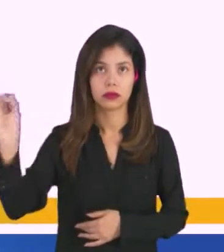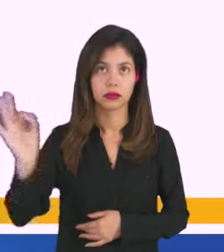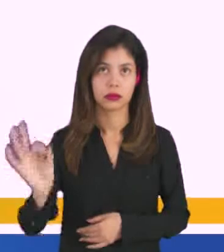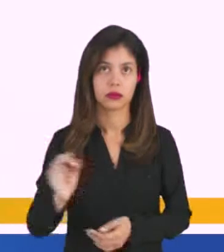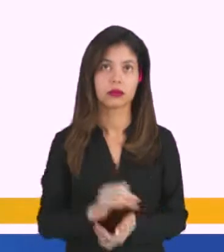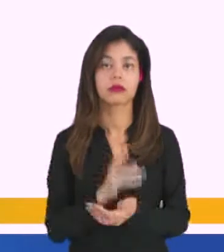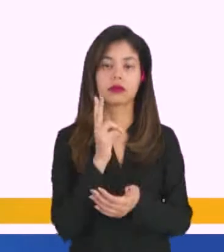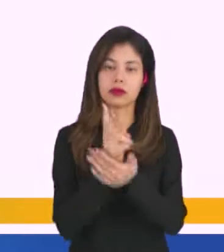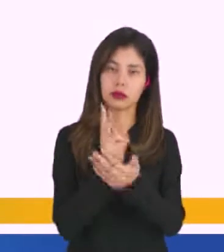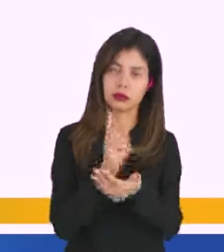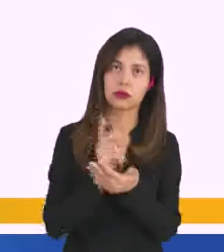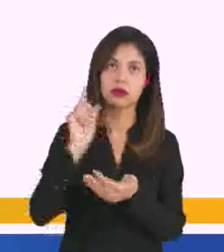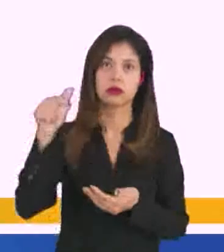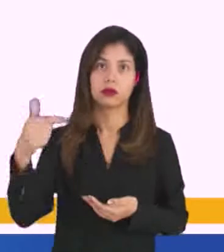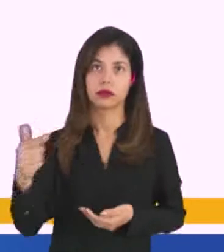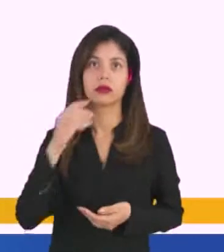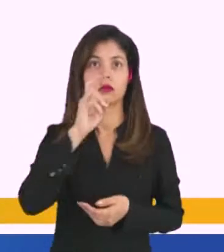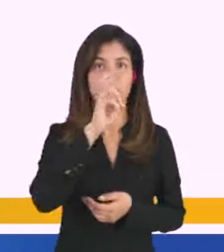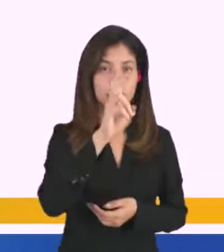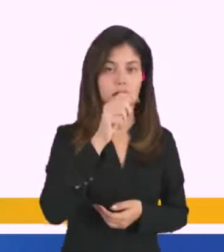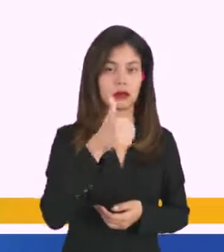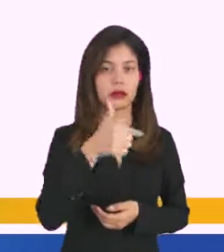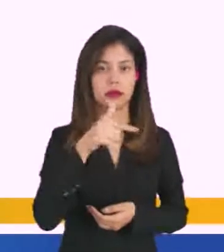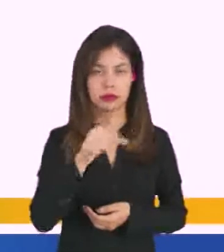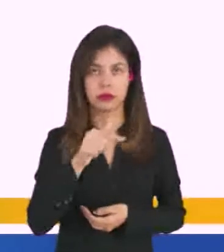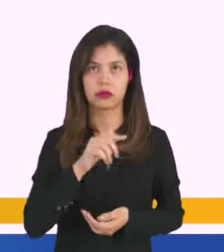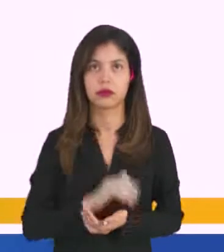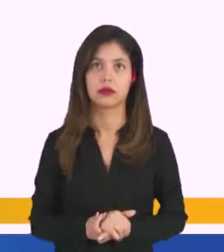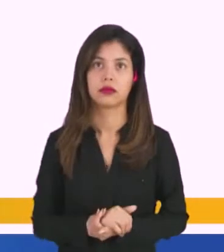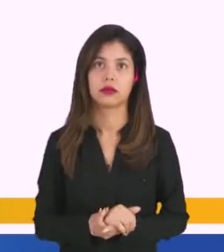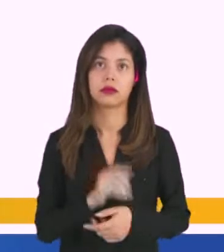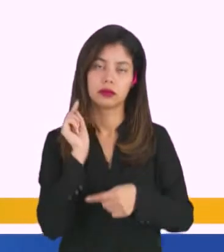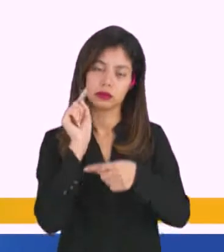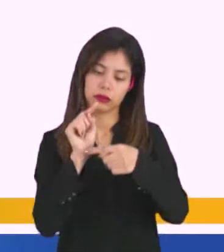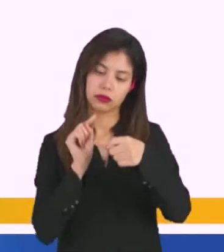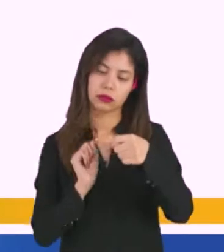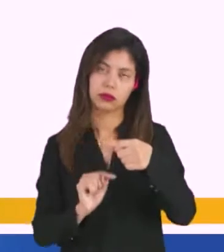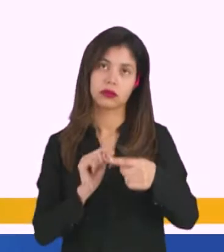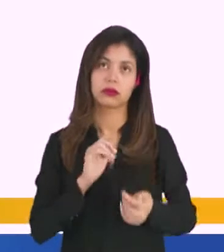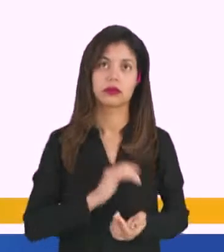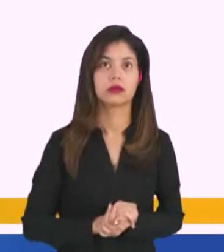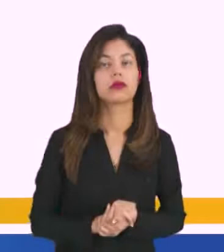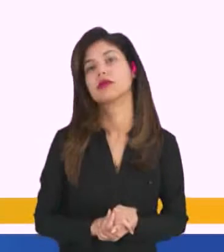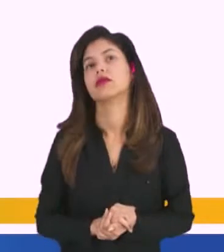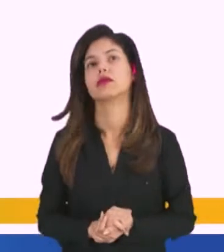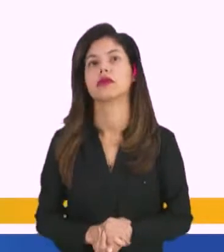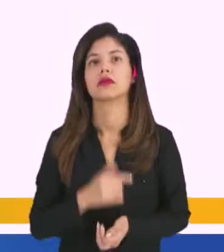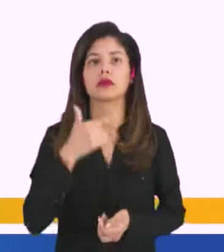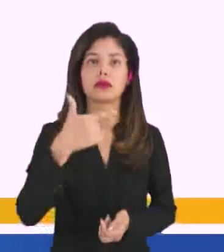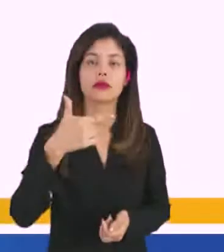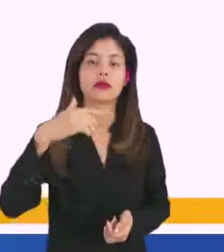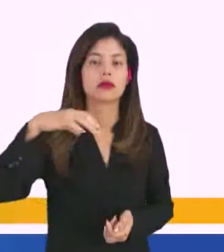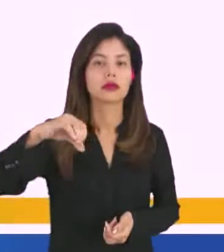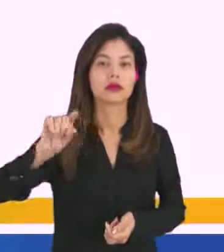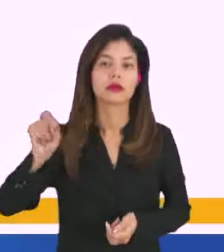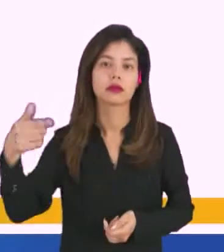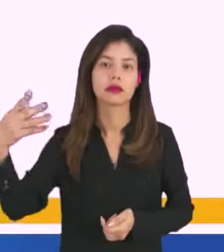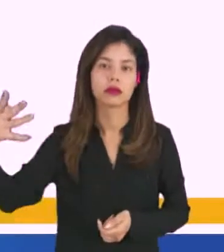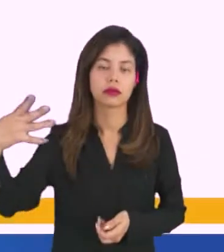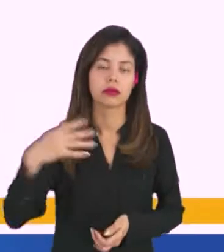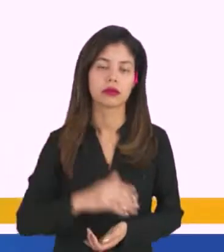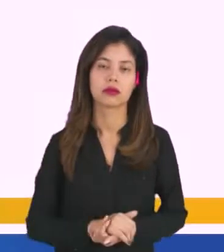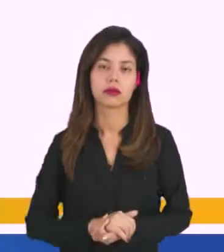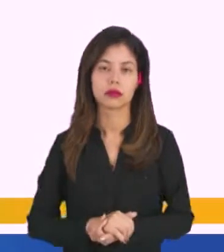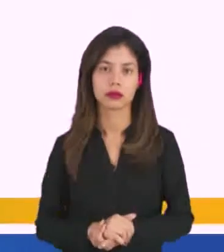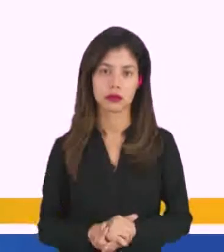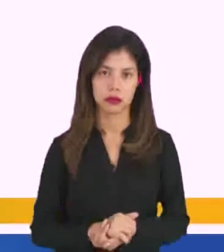23,6%. A mesma coisa para o Denilson, olha. Se ele marcou 5 gols, basta dividir a quantidade de gols marcados pelo total de gols.